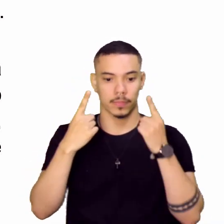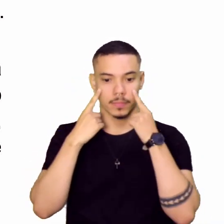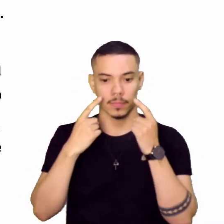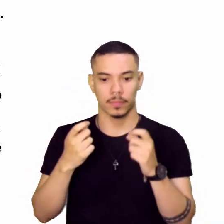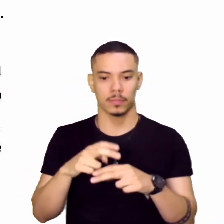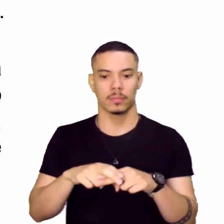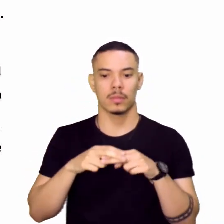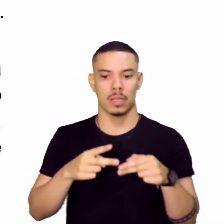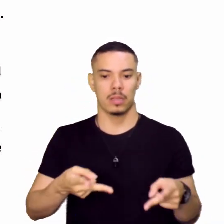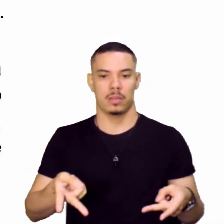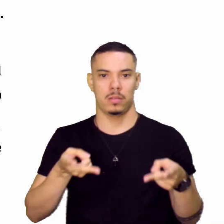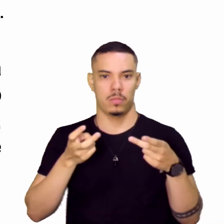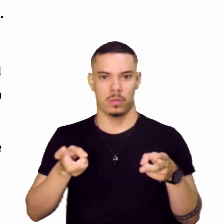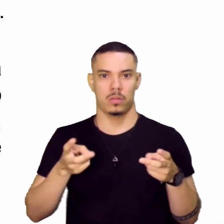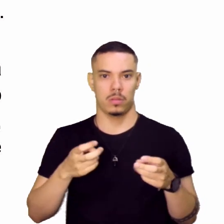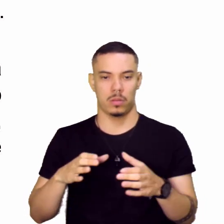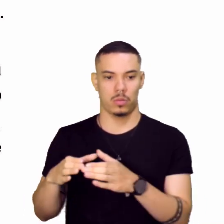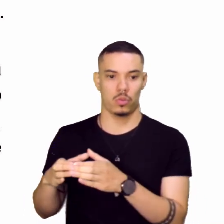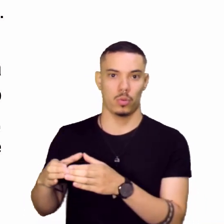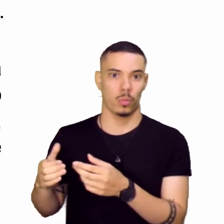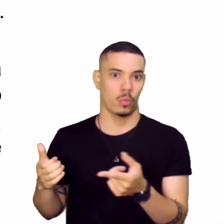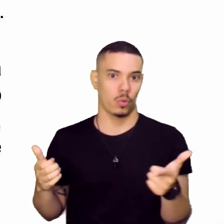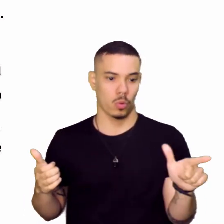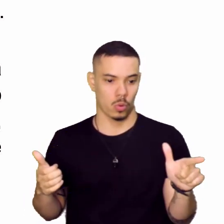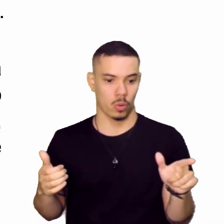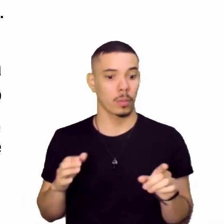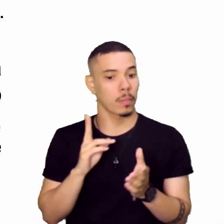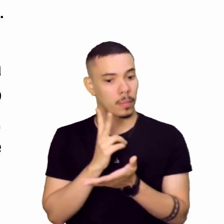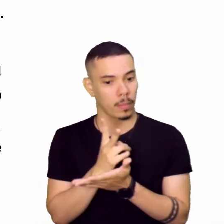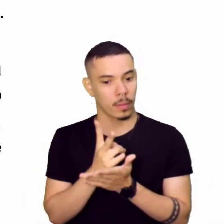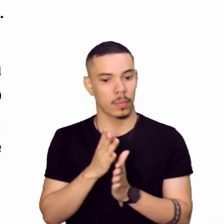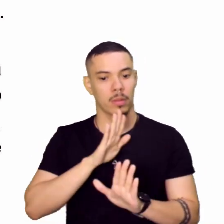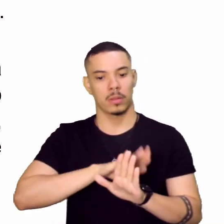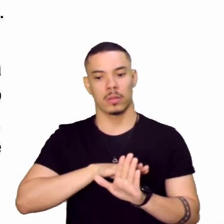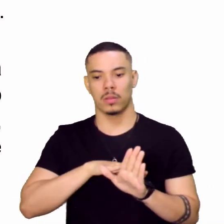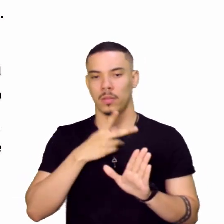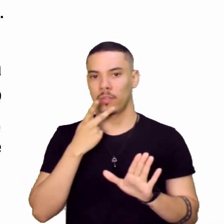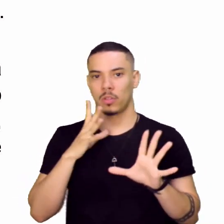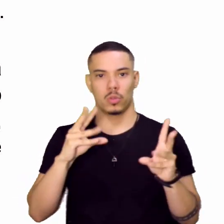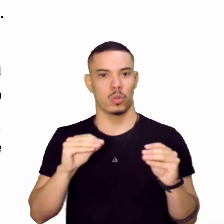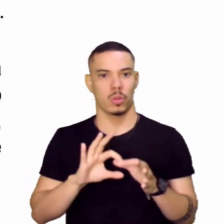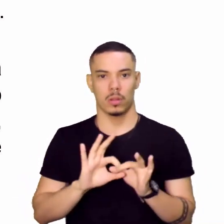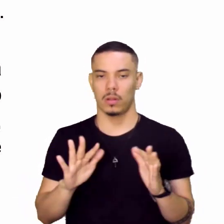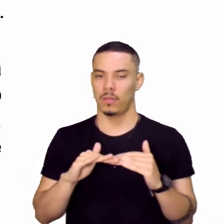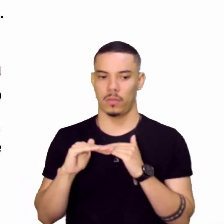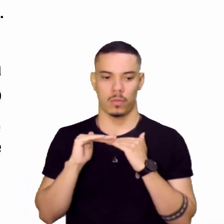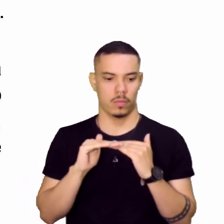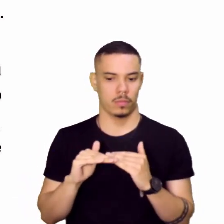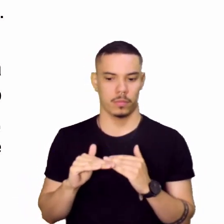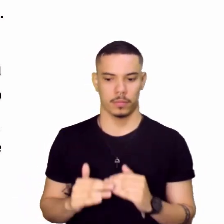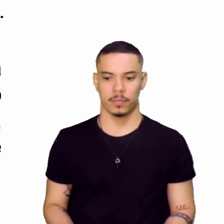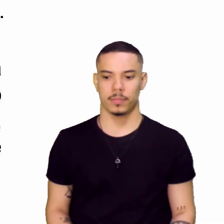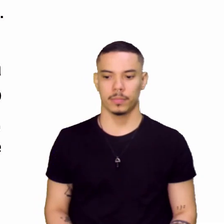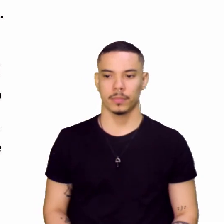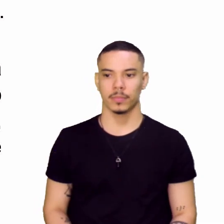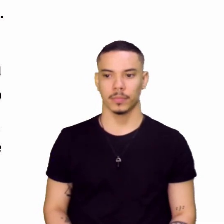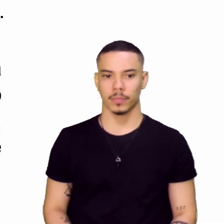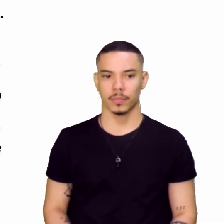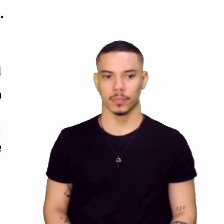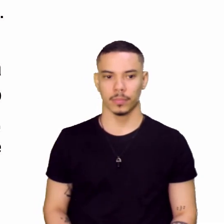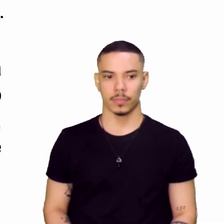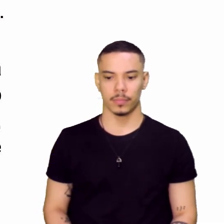exploração de uma classe social por outro mesmo que a ideologia afirma que todos são livres iguais Olha só um dos